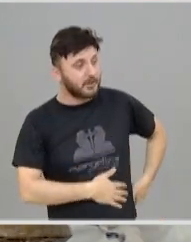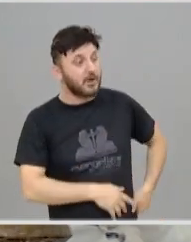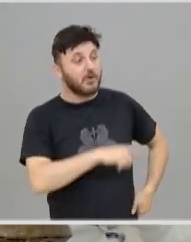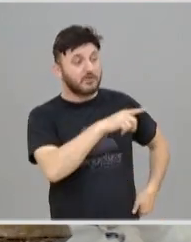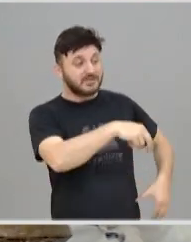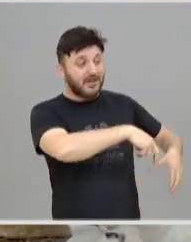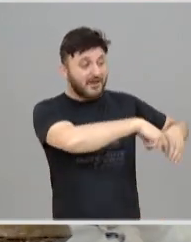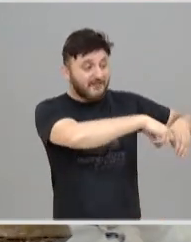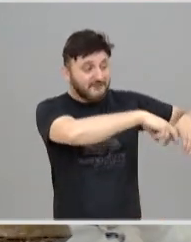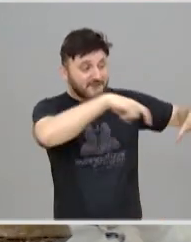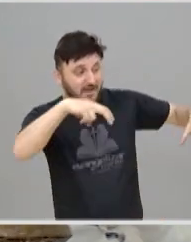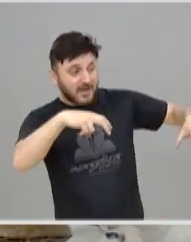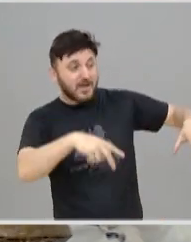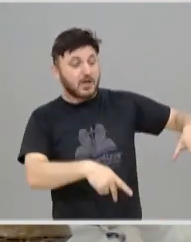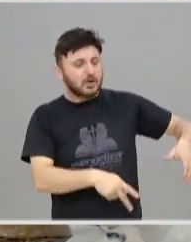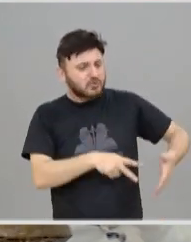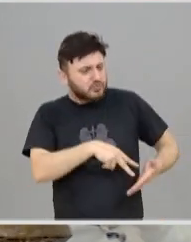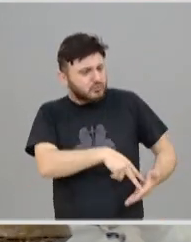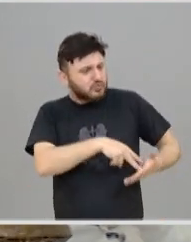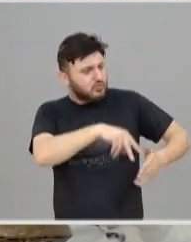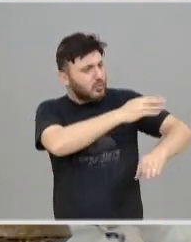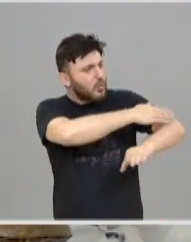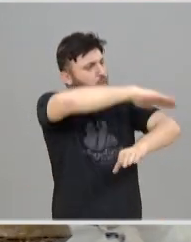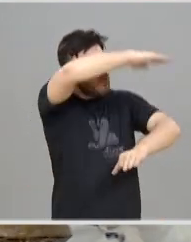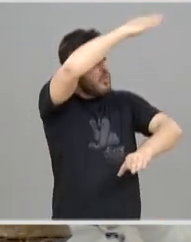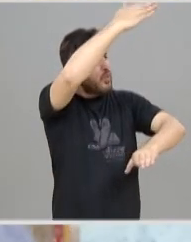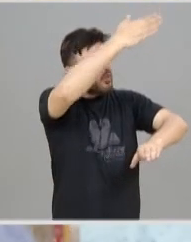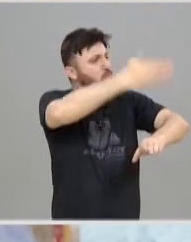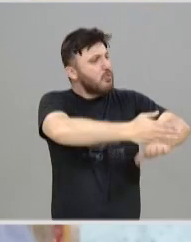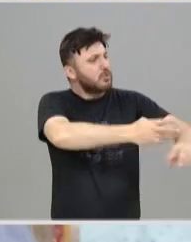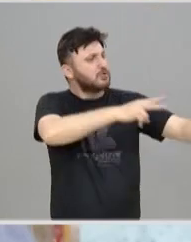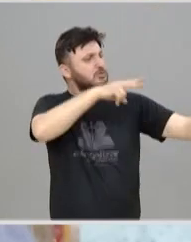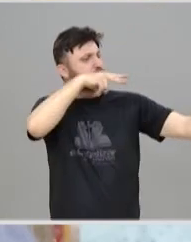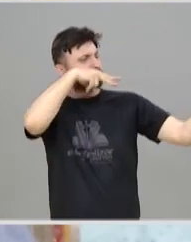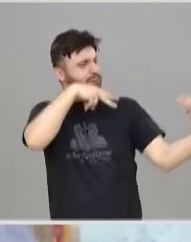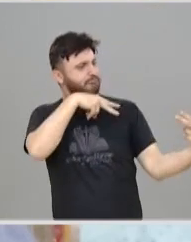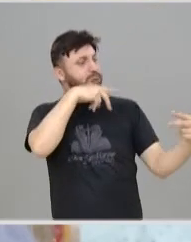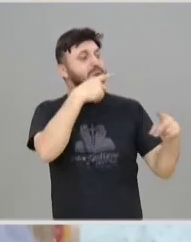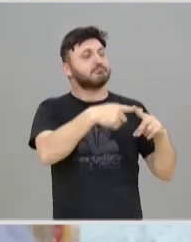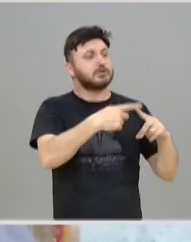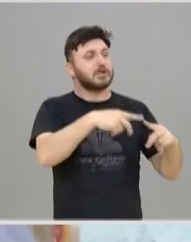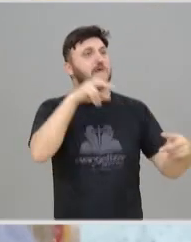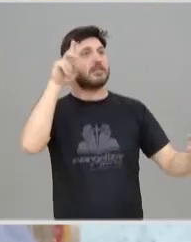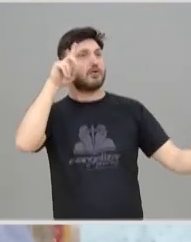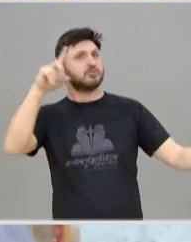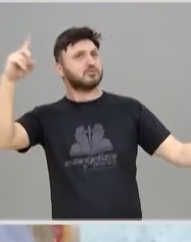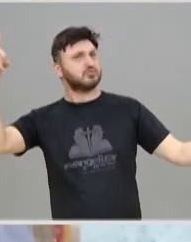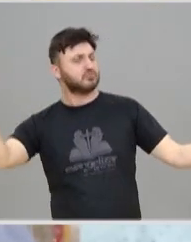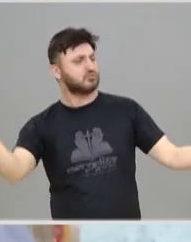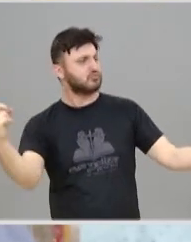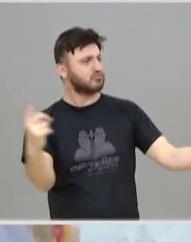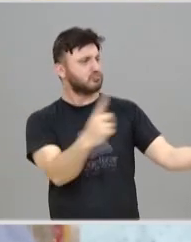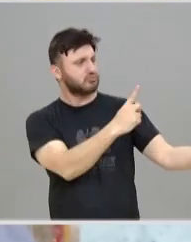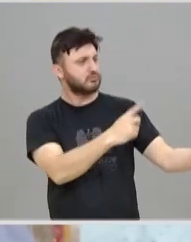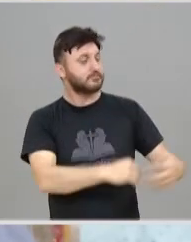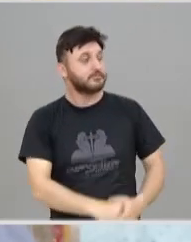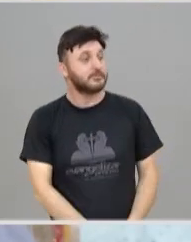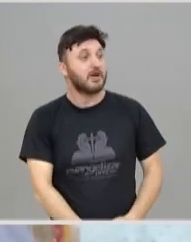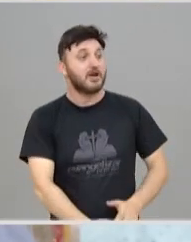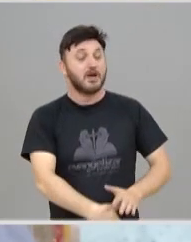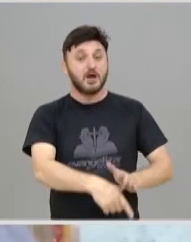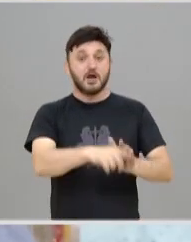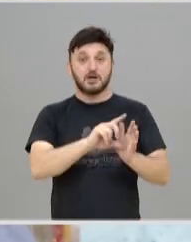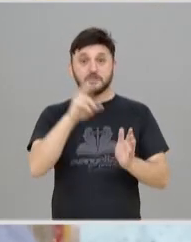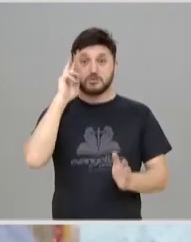sai e permanece sobre o monte diante do Senhor, porque o Senhor vai passar. Antes do